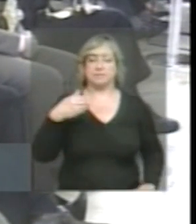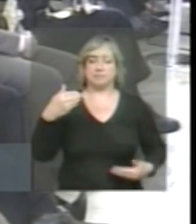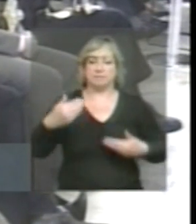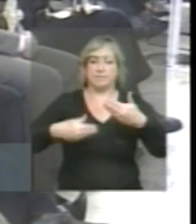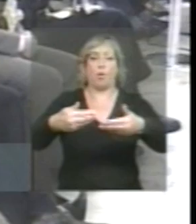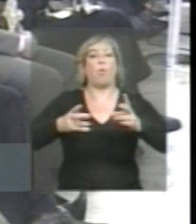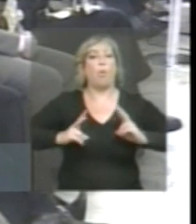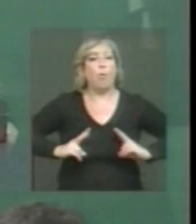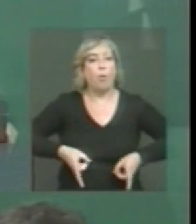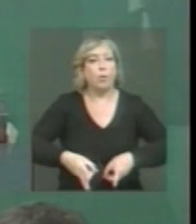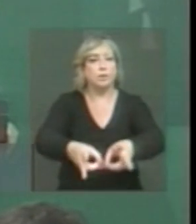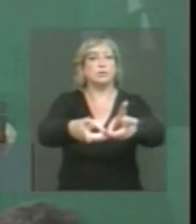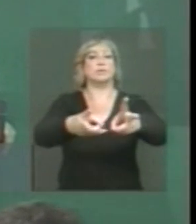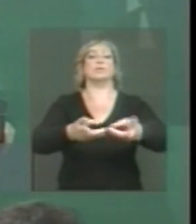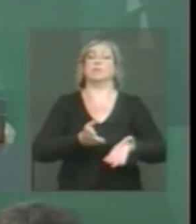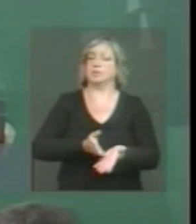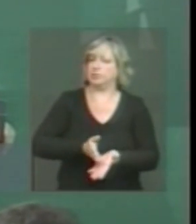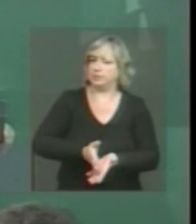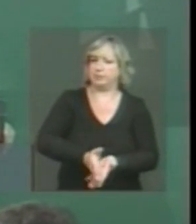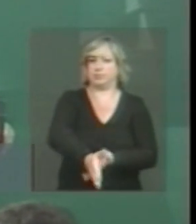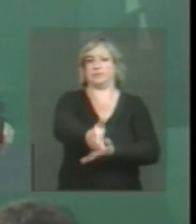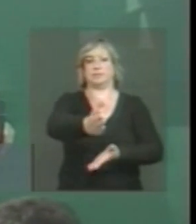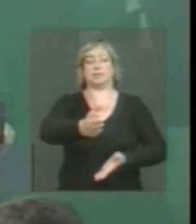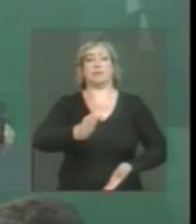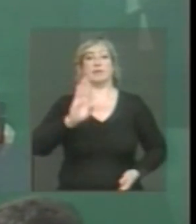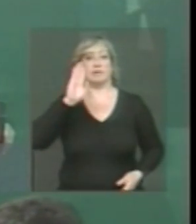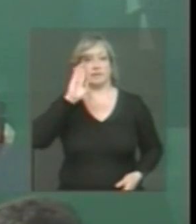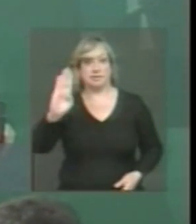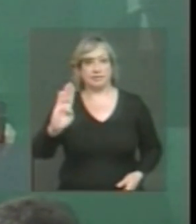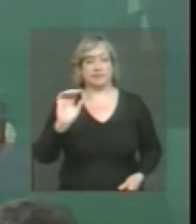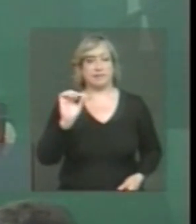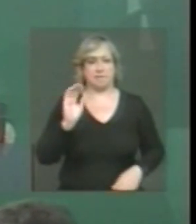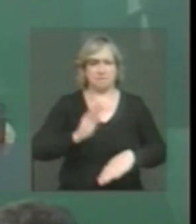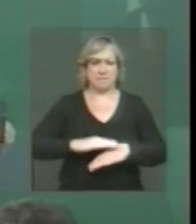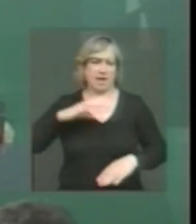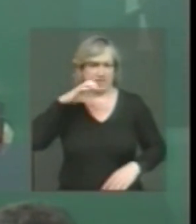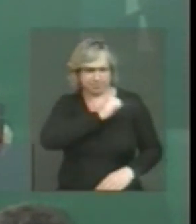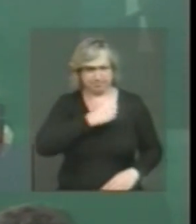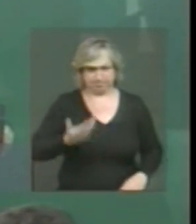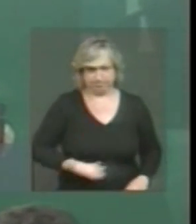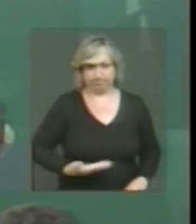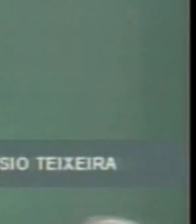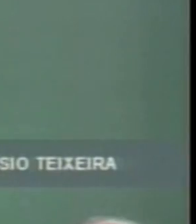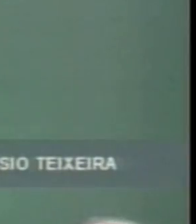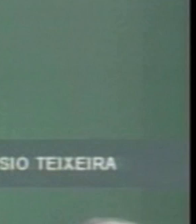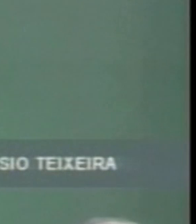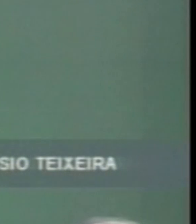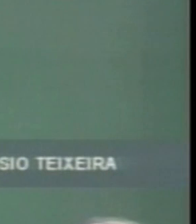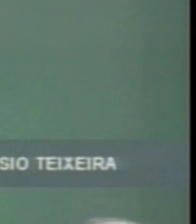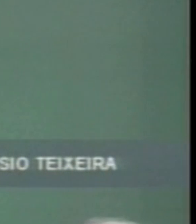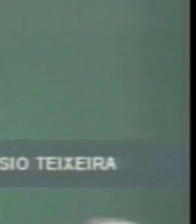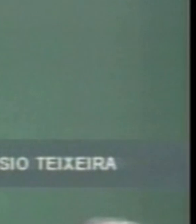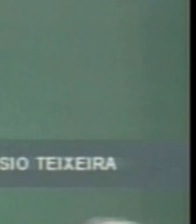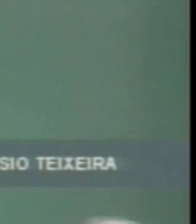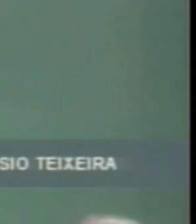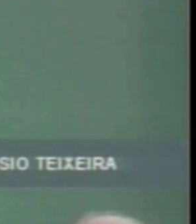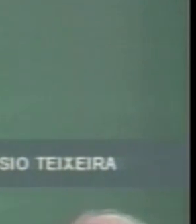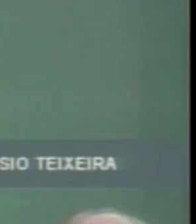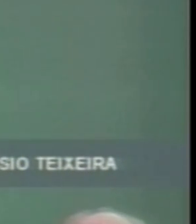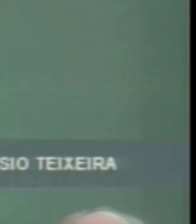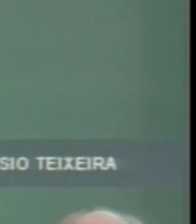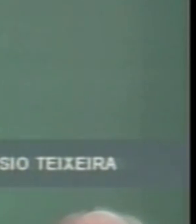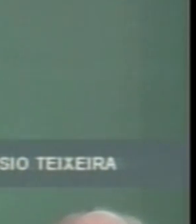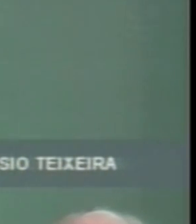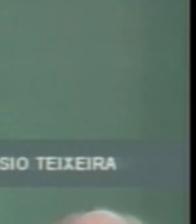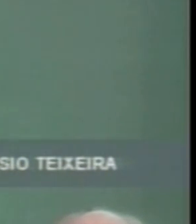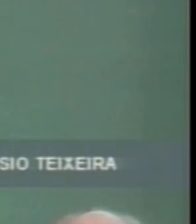passos continuem sendo dados de uma forma mais acelerada. A ação da nossa graduação, e